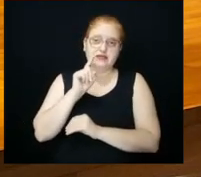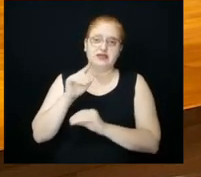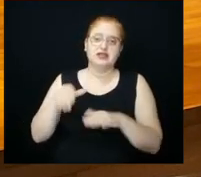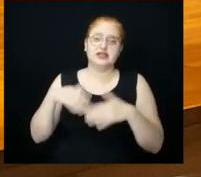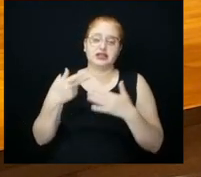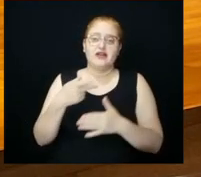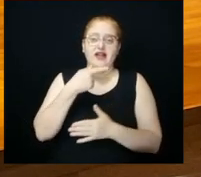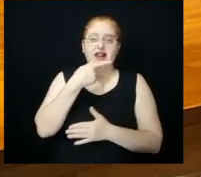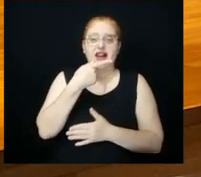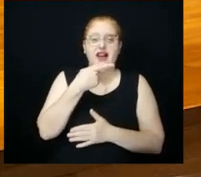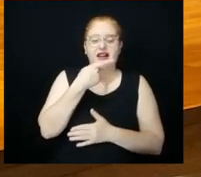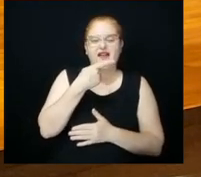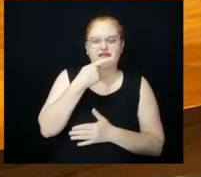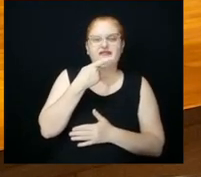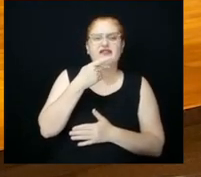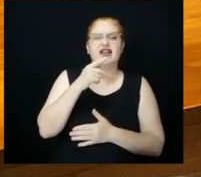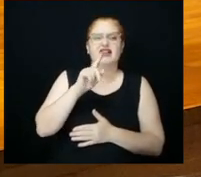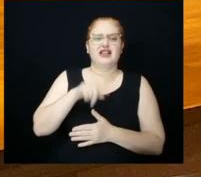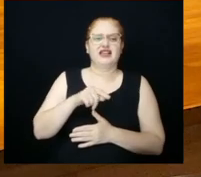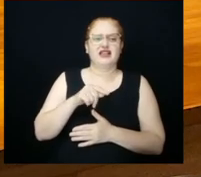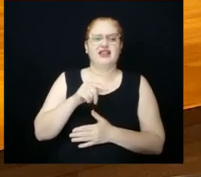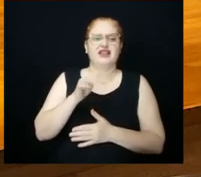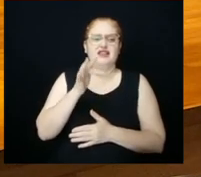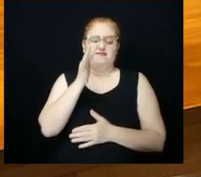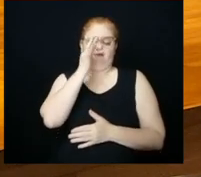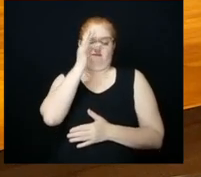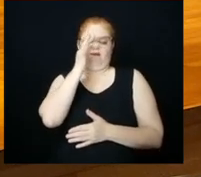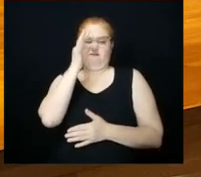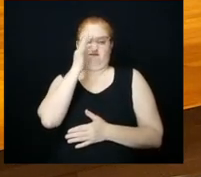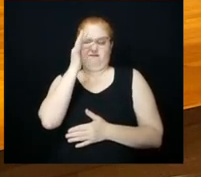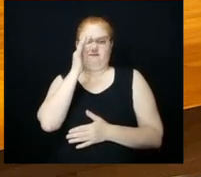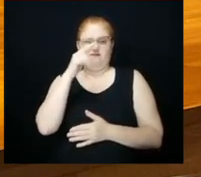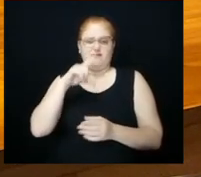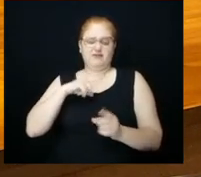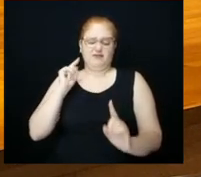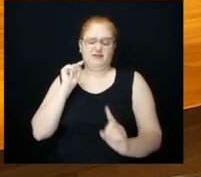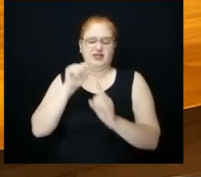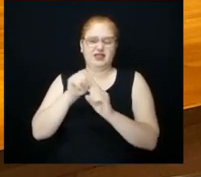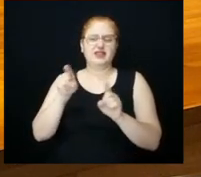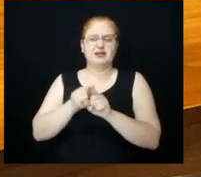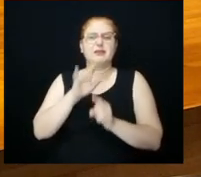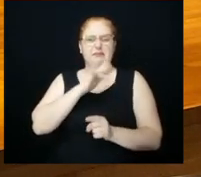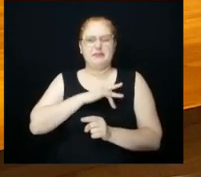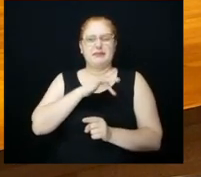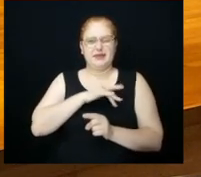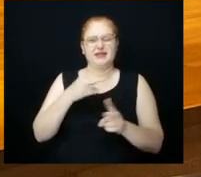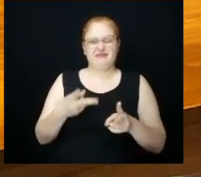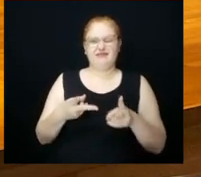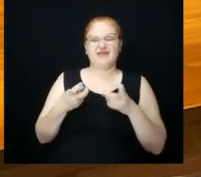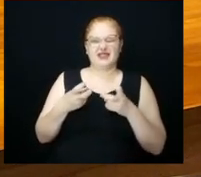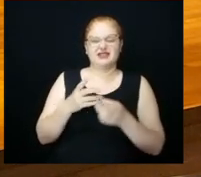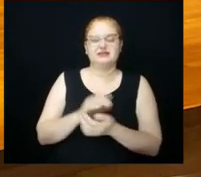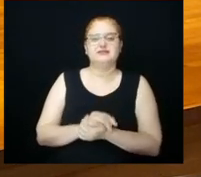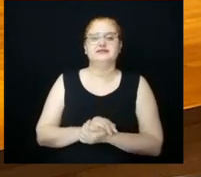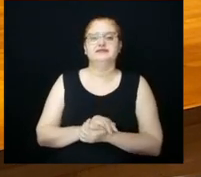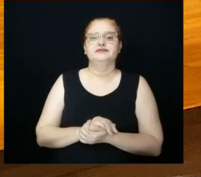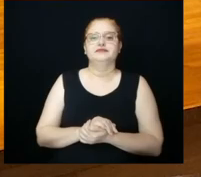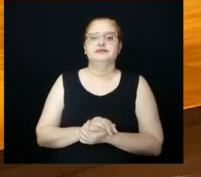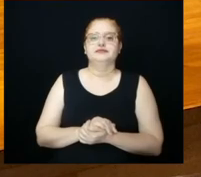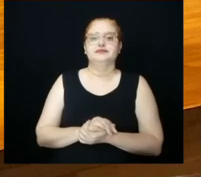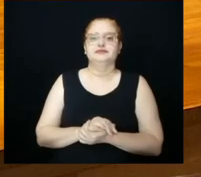vai chamar de arrogância bem-intencionada, né, e de piedade. Ela começa a se dar conta disso, né,